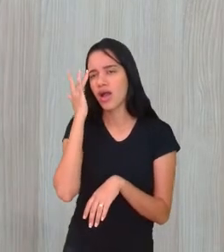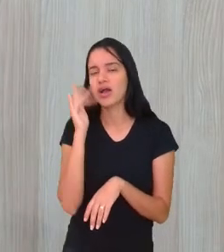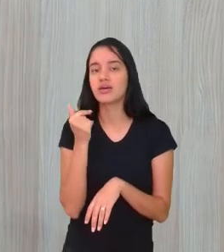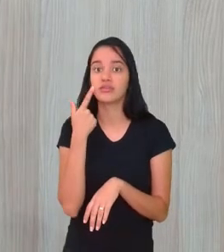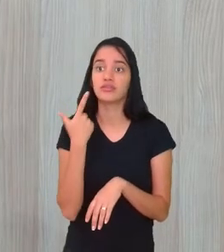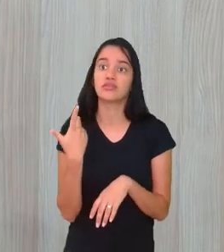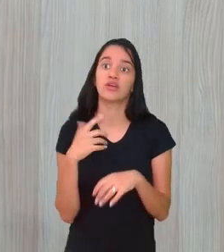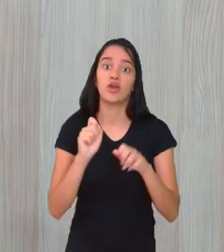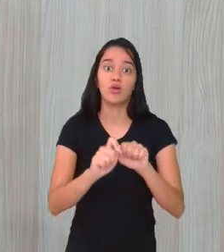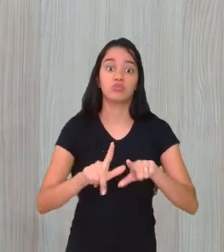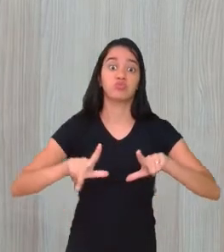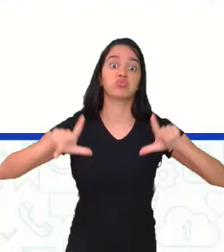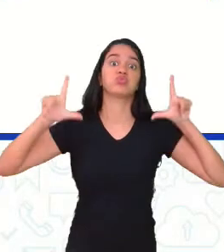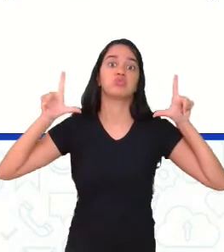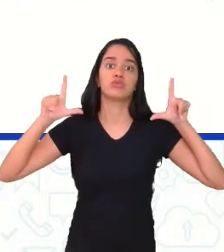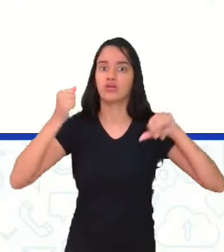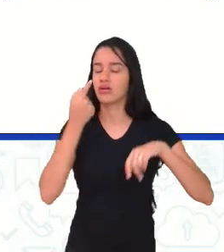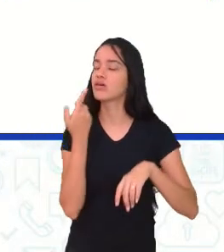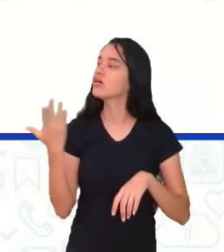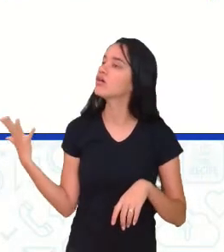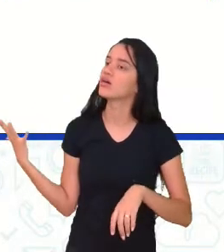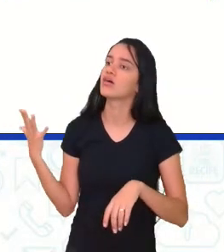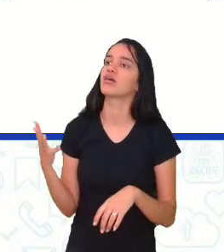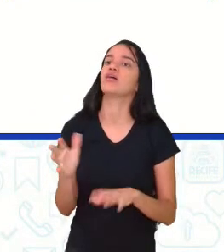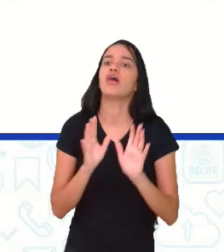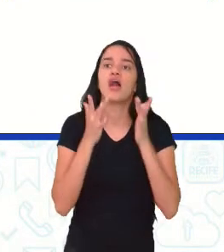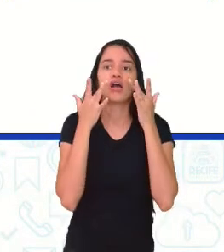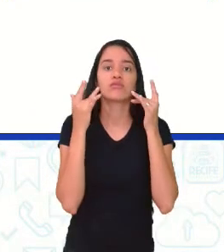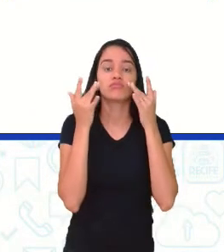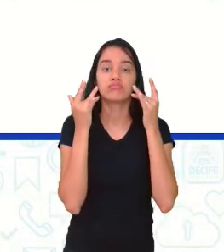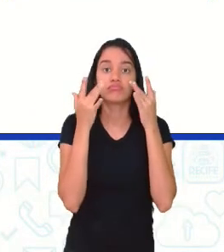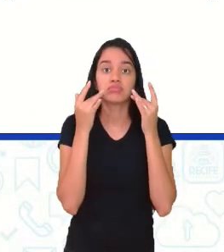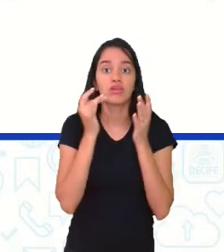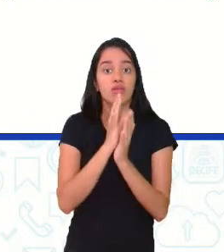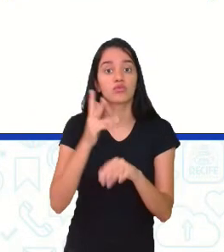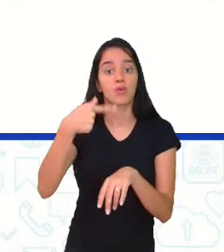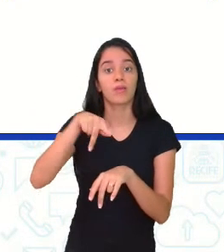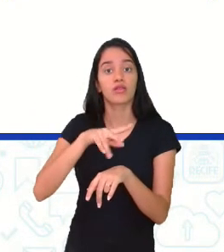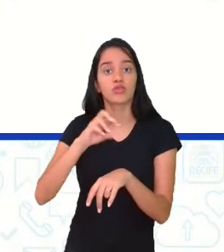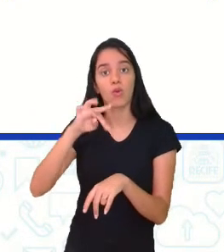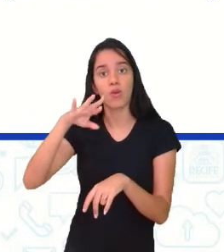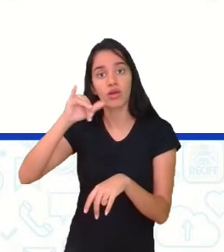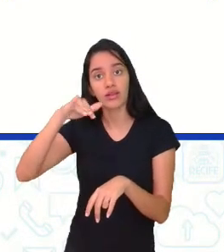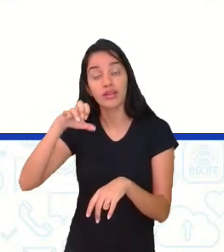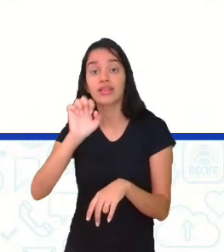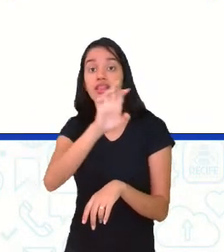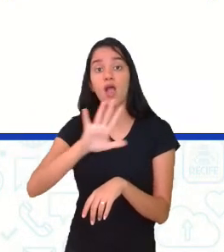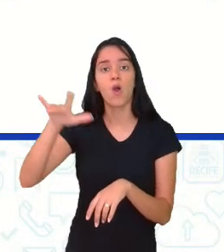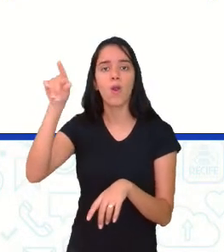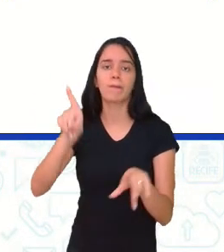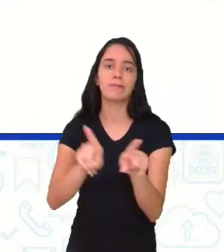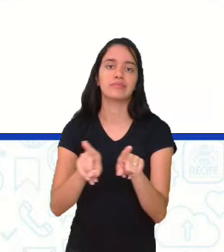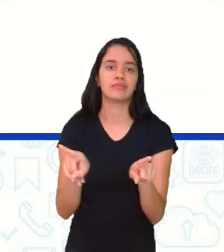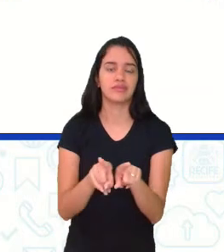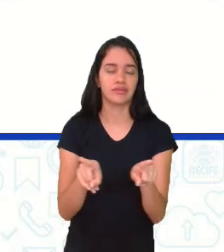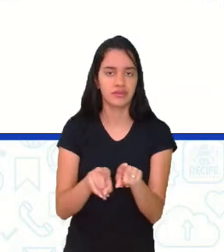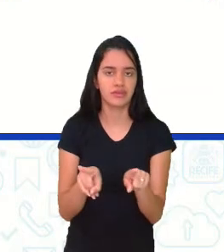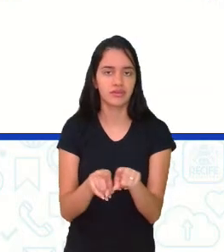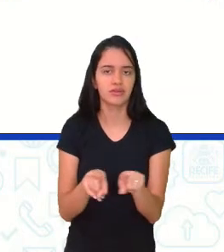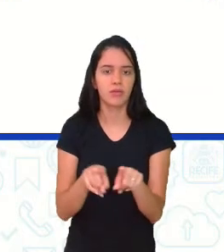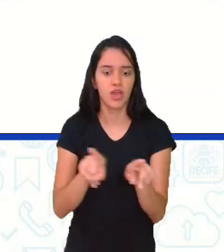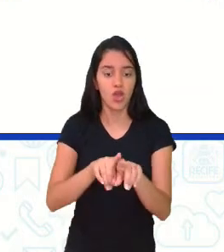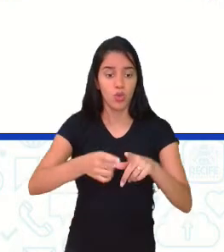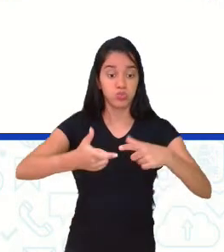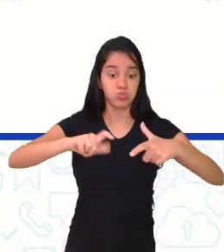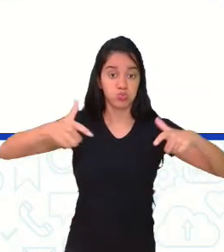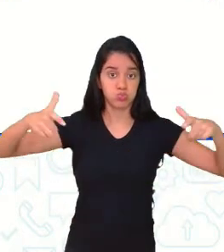espetáculo, né? Uma tela enorme. Pronto, os espetáculos no Oriente, eles são assim, grandiosos. Na Europa também, Vilma. Eles são